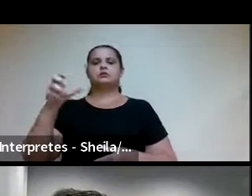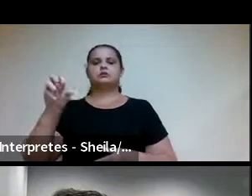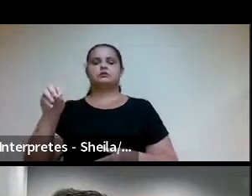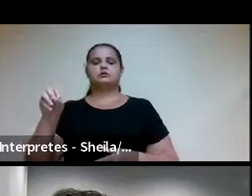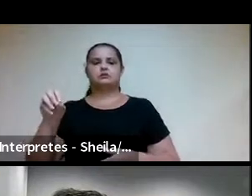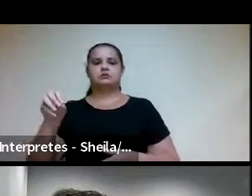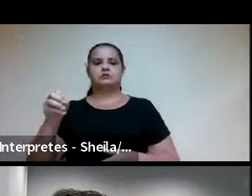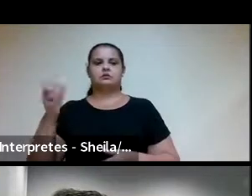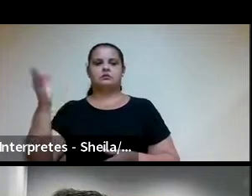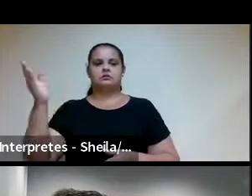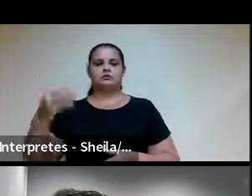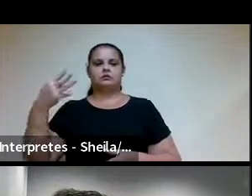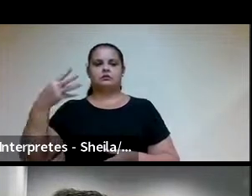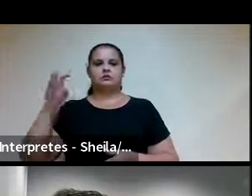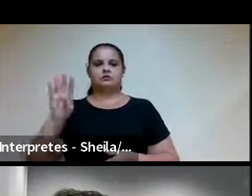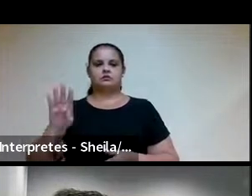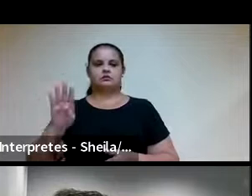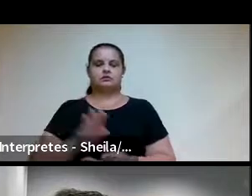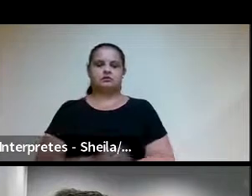520-34.